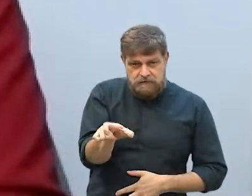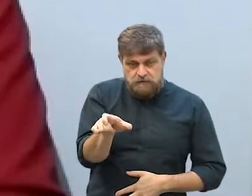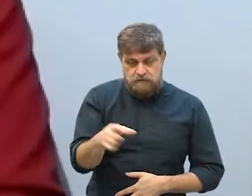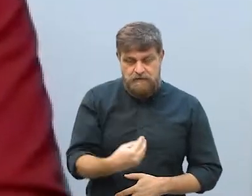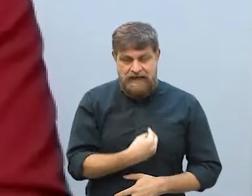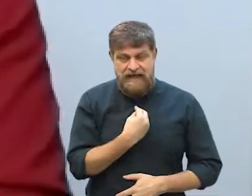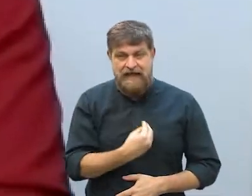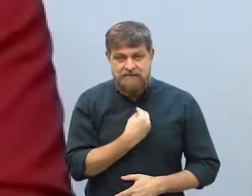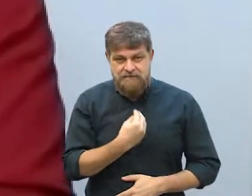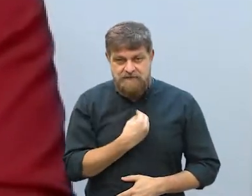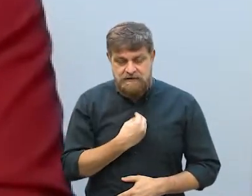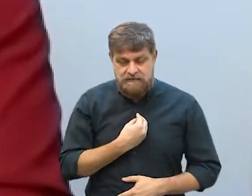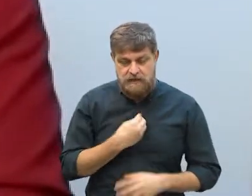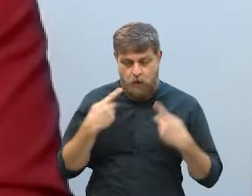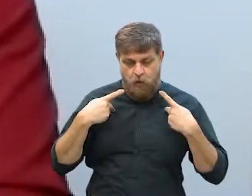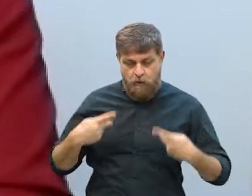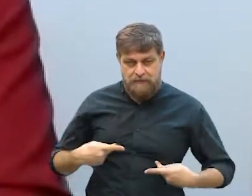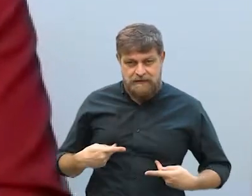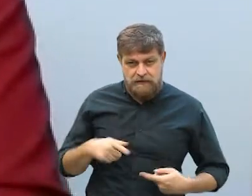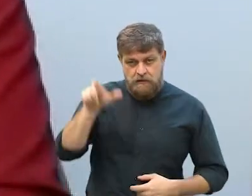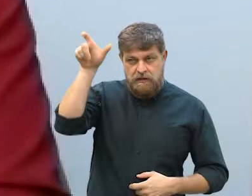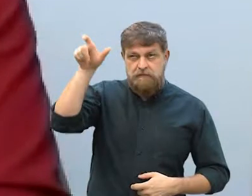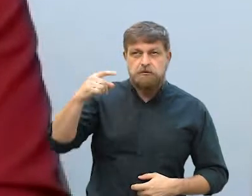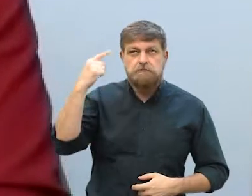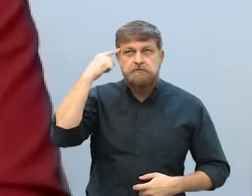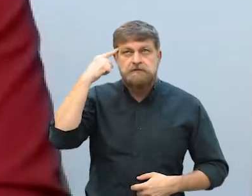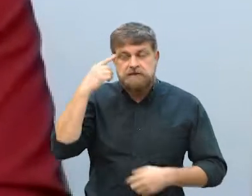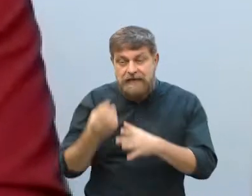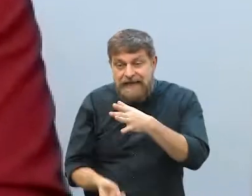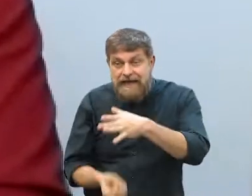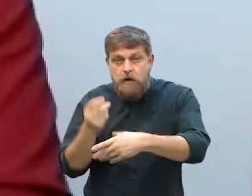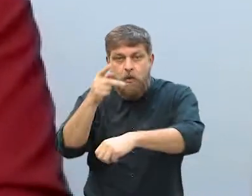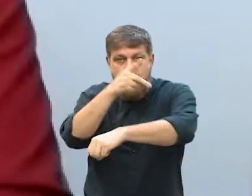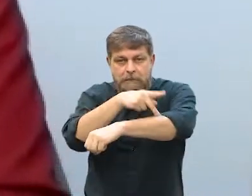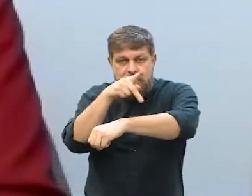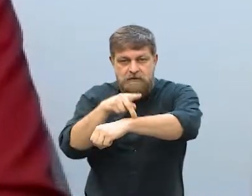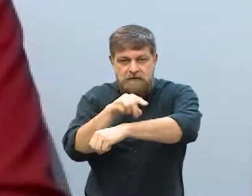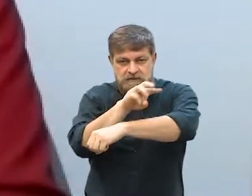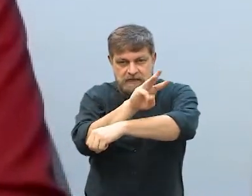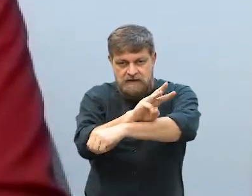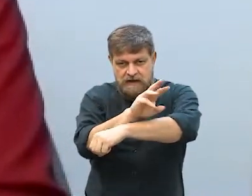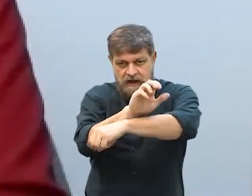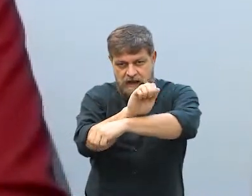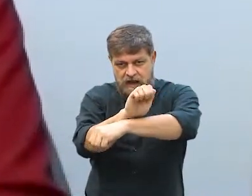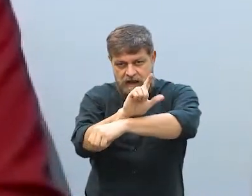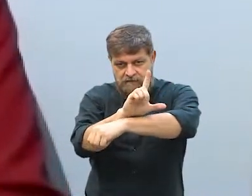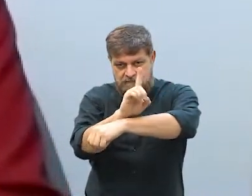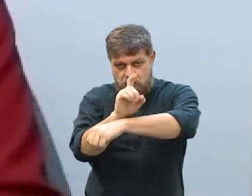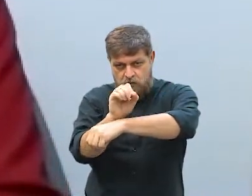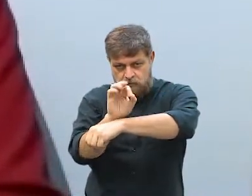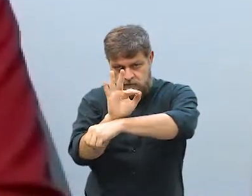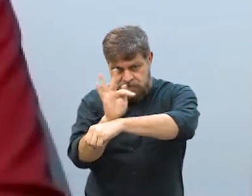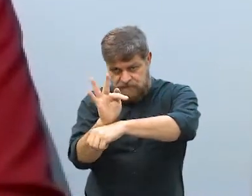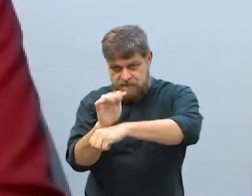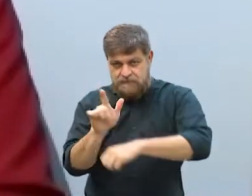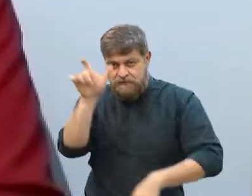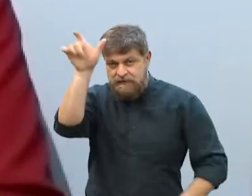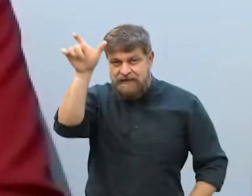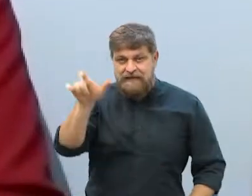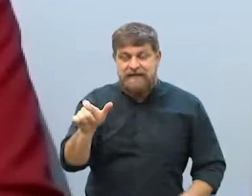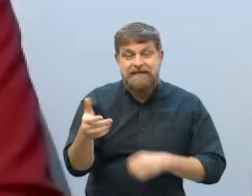o Steiner, quando ele vai desenvolver a pedagogia Waldorf, ele se baseia nos setênios,